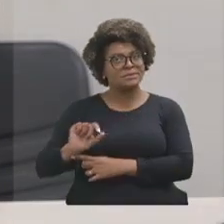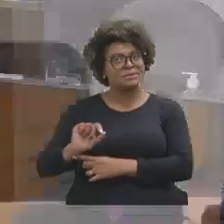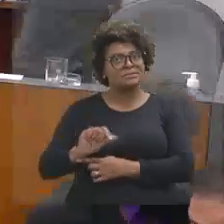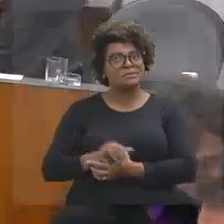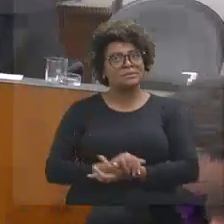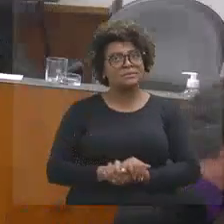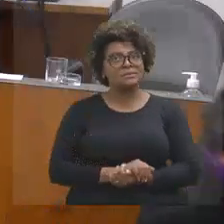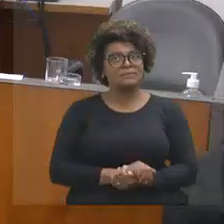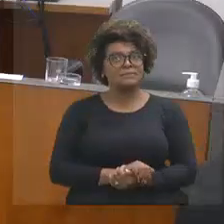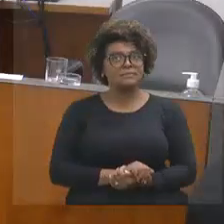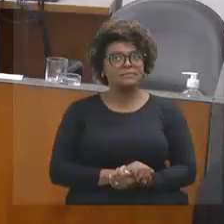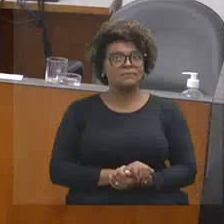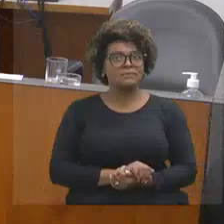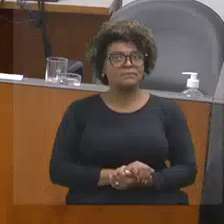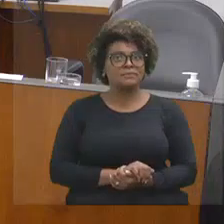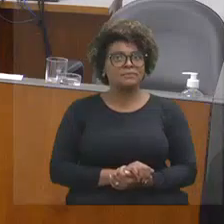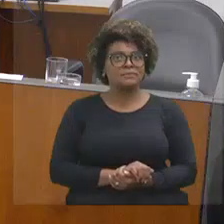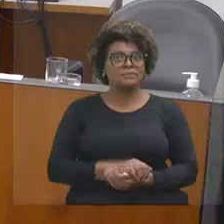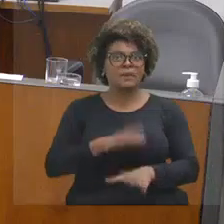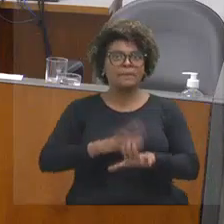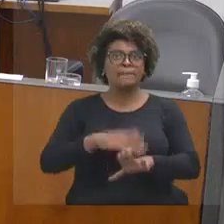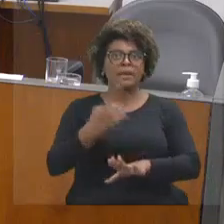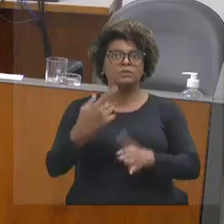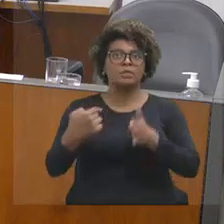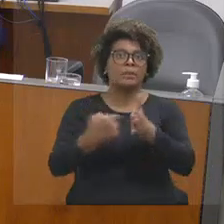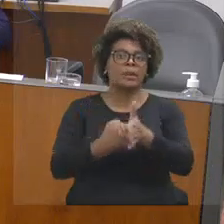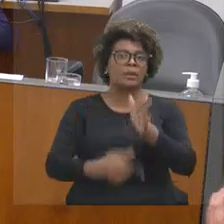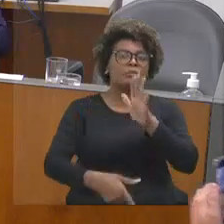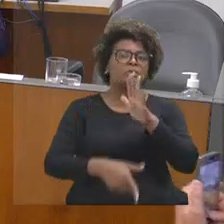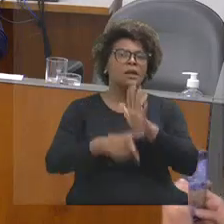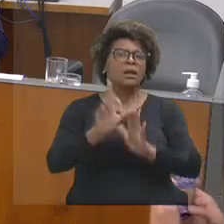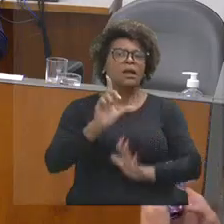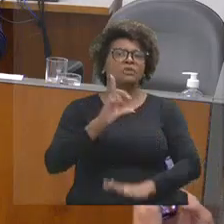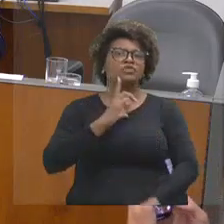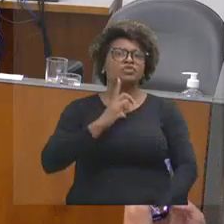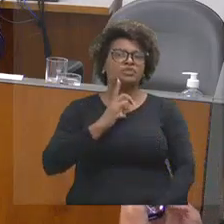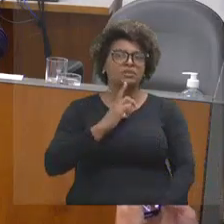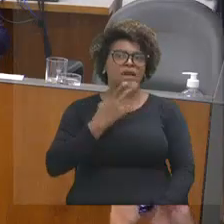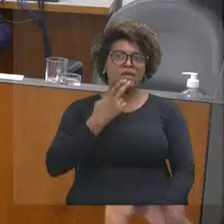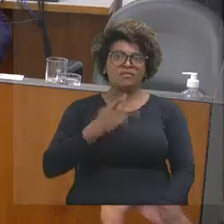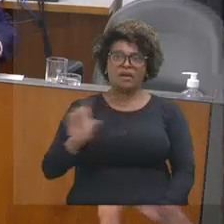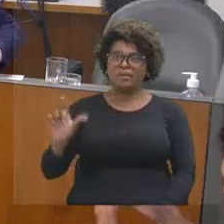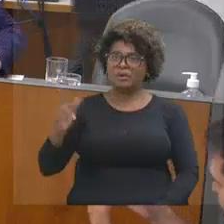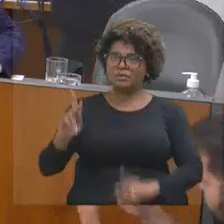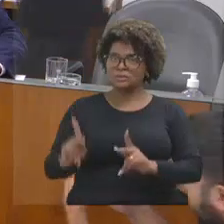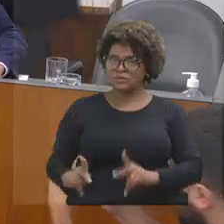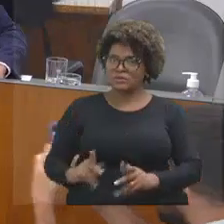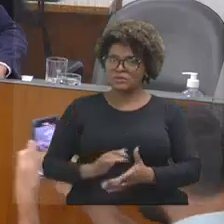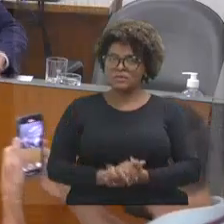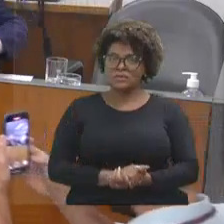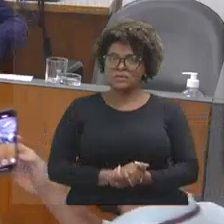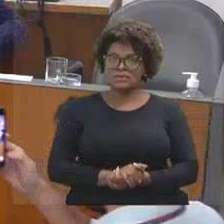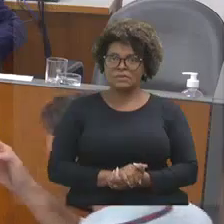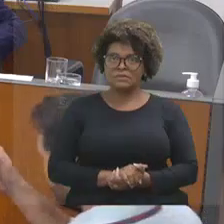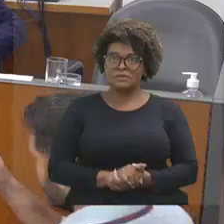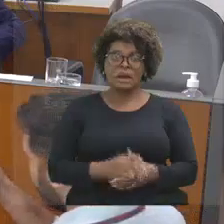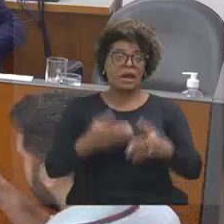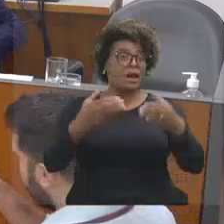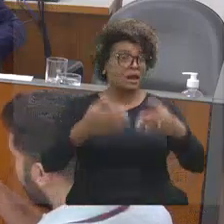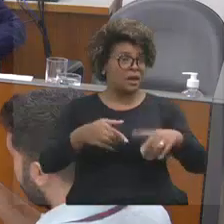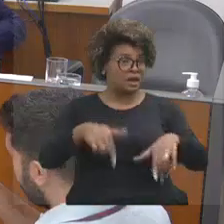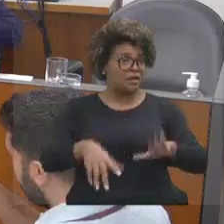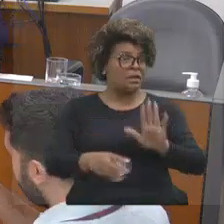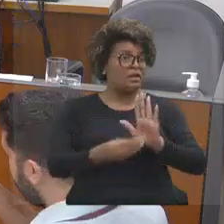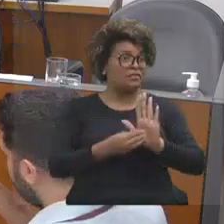retirar eu queria mais uma pergunta antes de passar a palavra para as pessoas é o seguinte essa casa voltou a lei